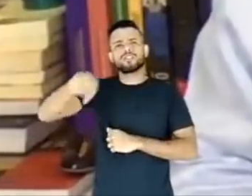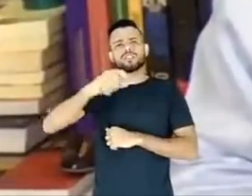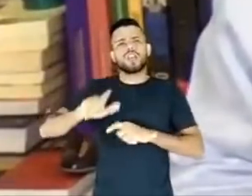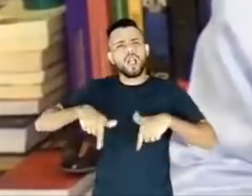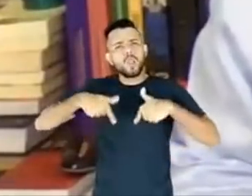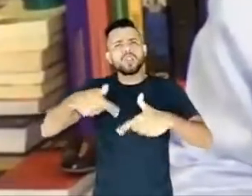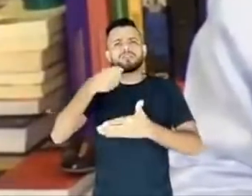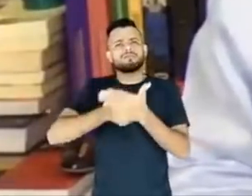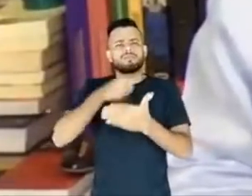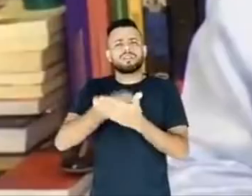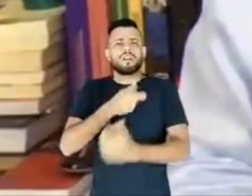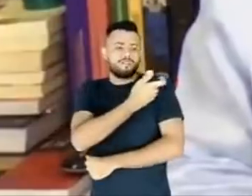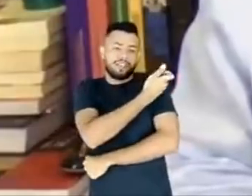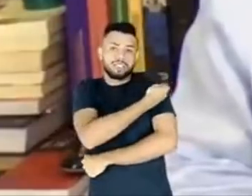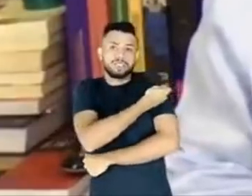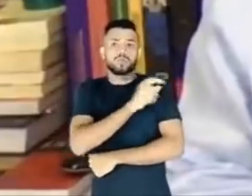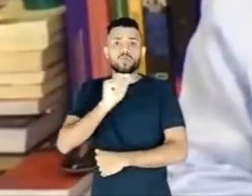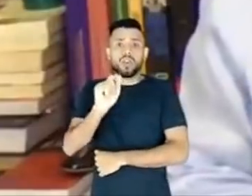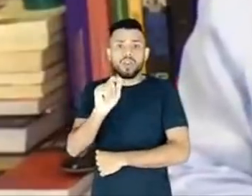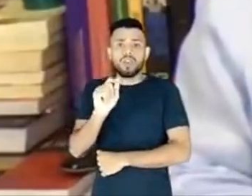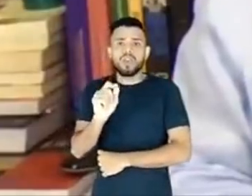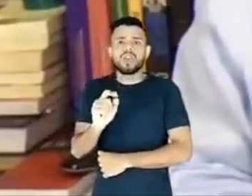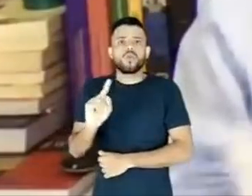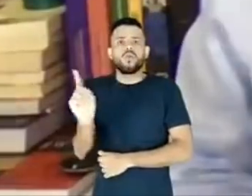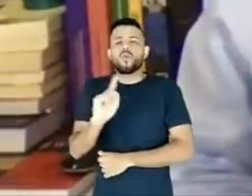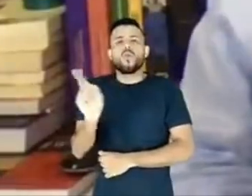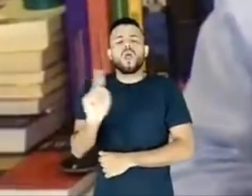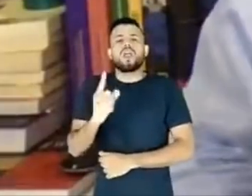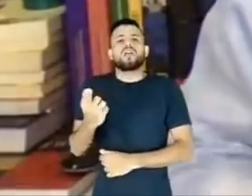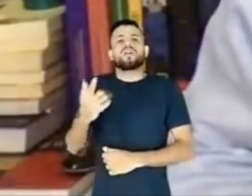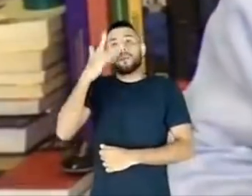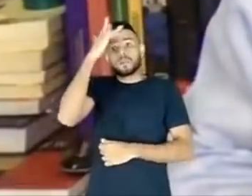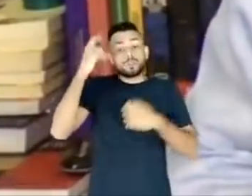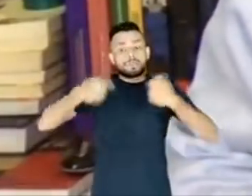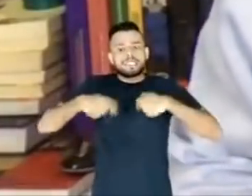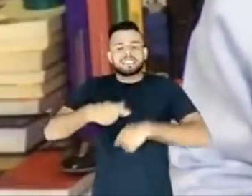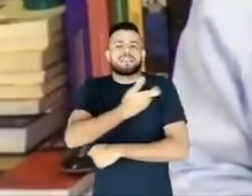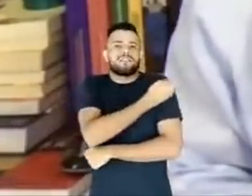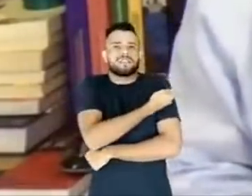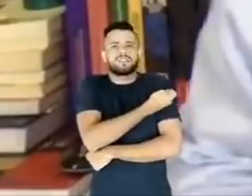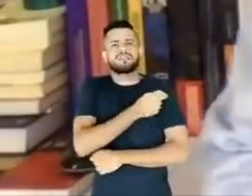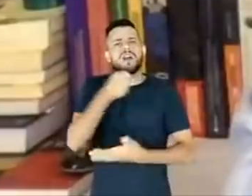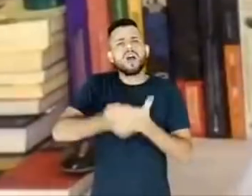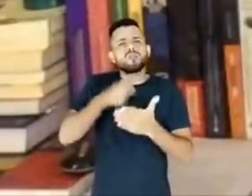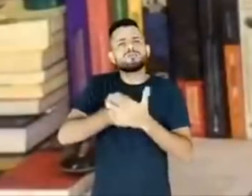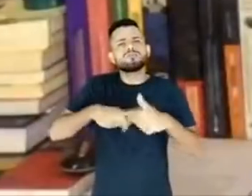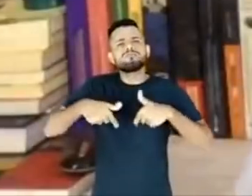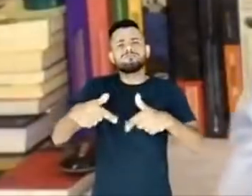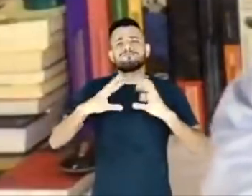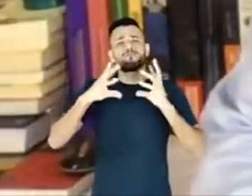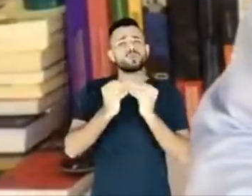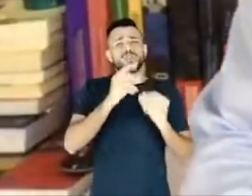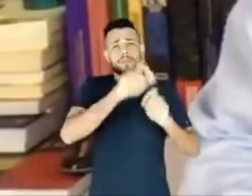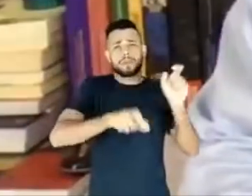uma luta por quem precisa só da vacina, é uma luta por todas as pessoas que acreditam que gostam